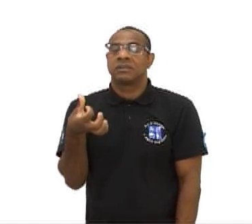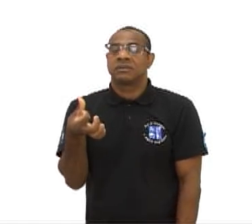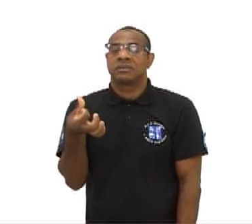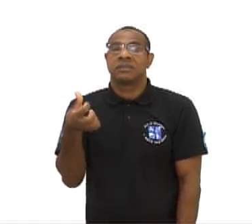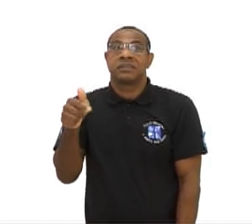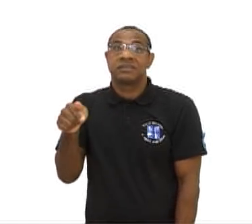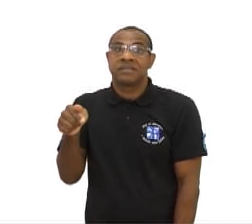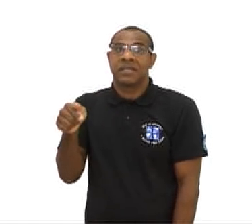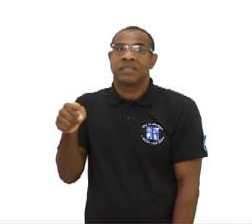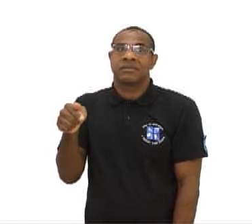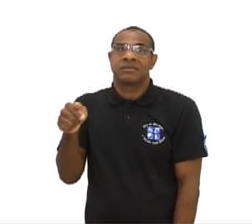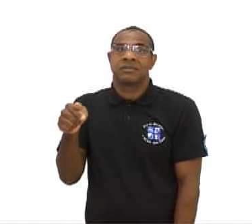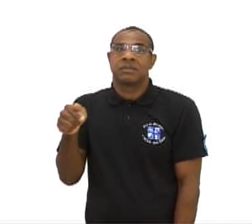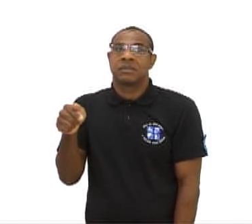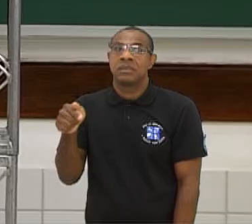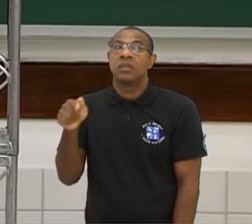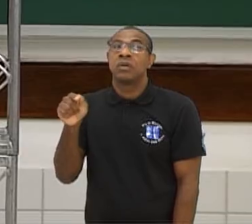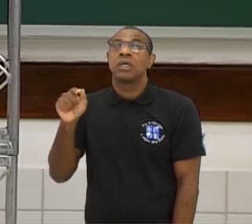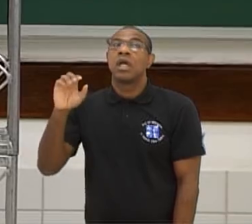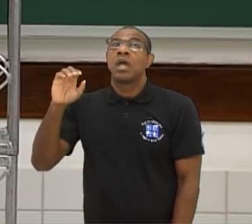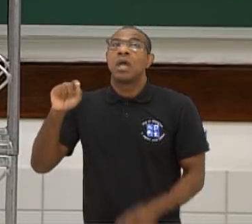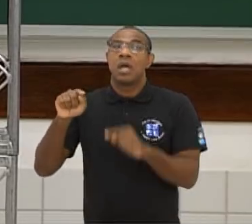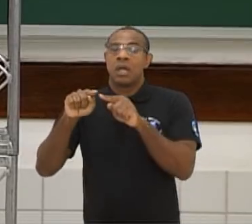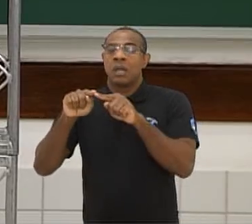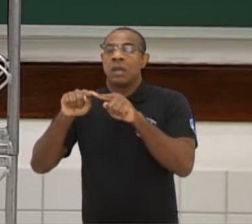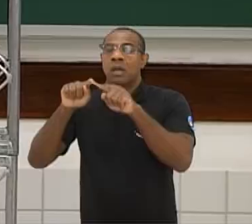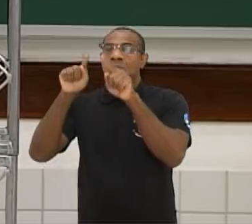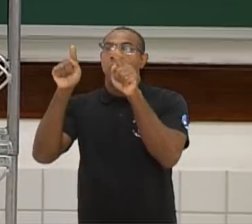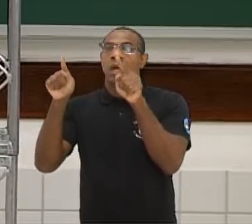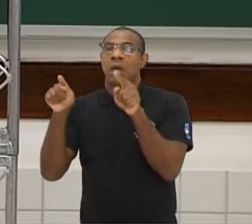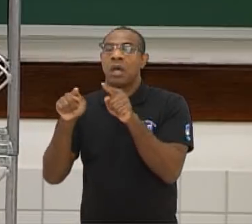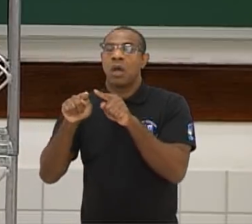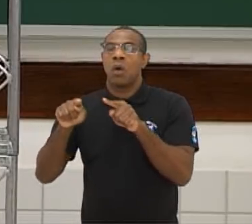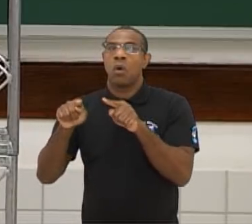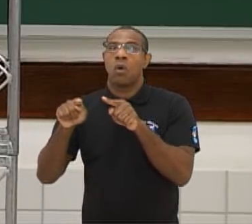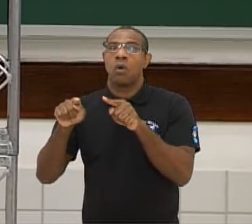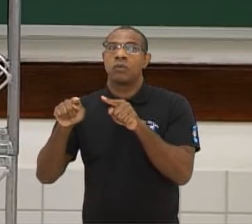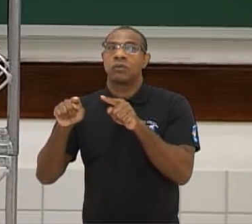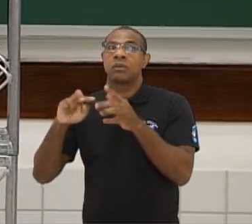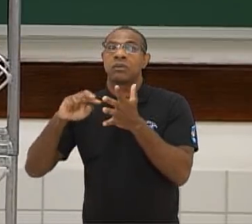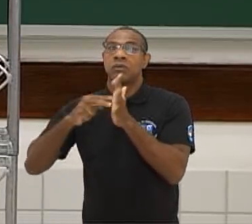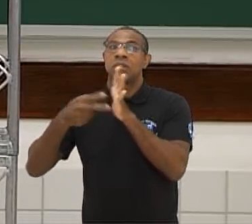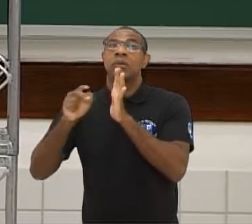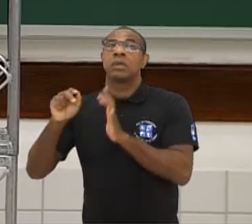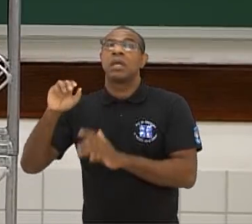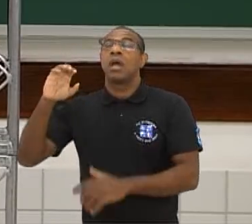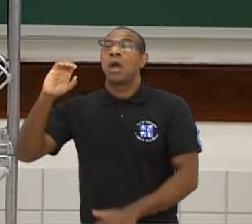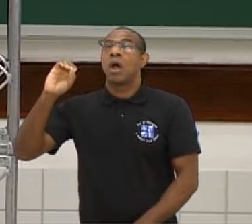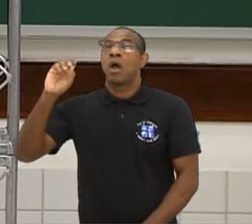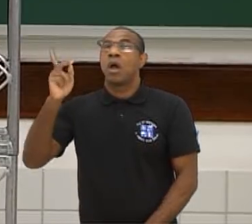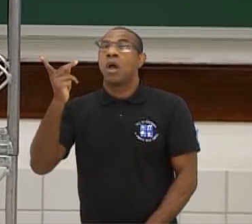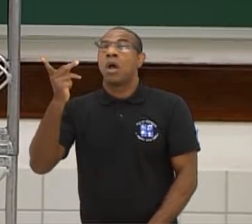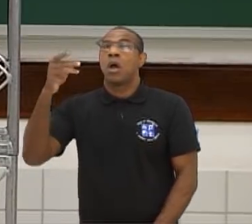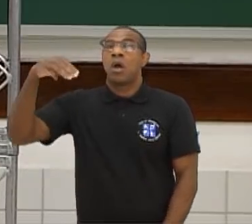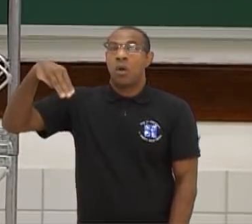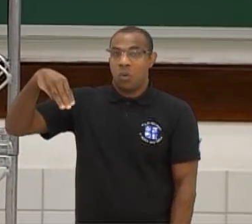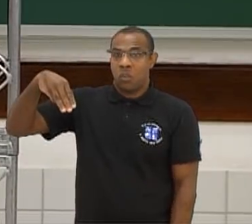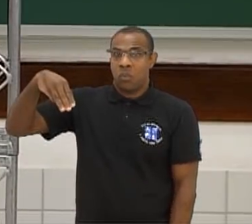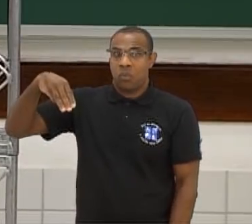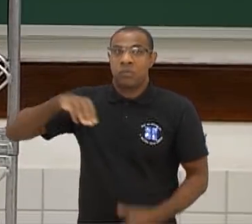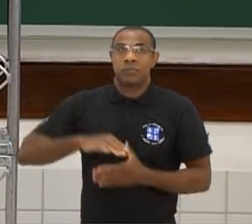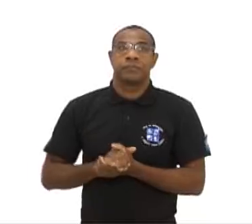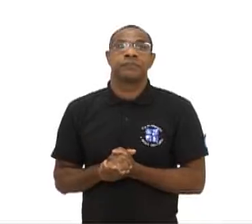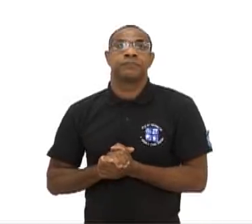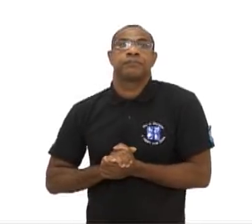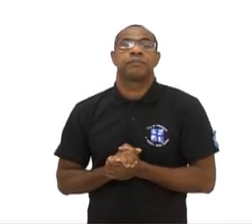6,67 ohms, que é a unidade para resistência elétrica. Bom, continuando aqui,